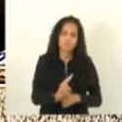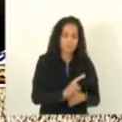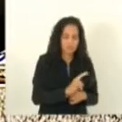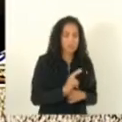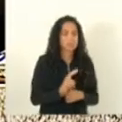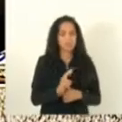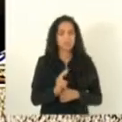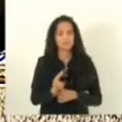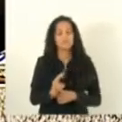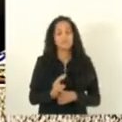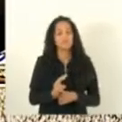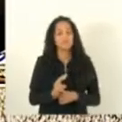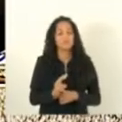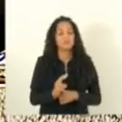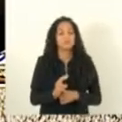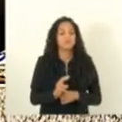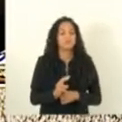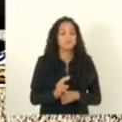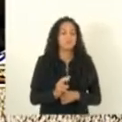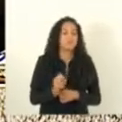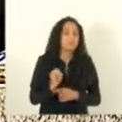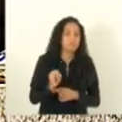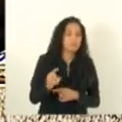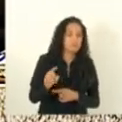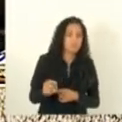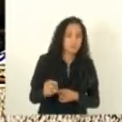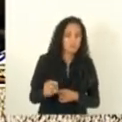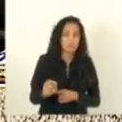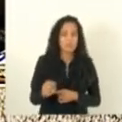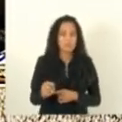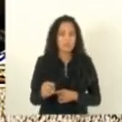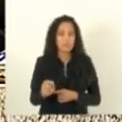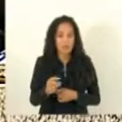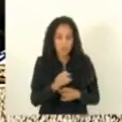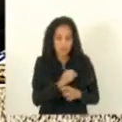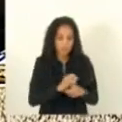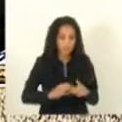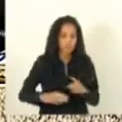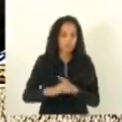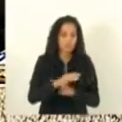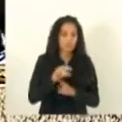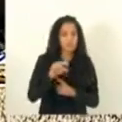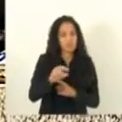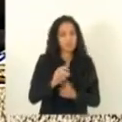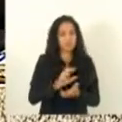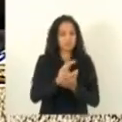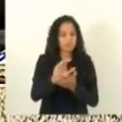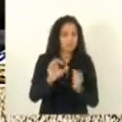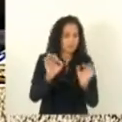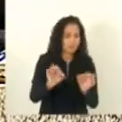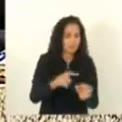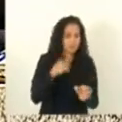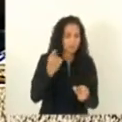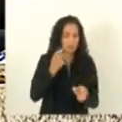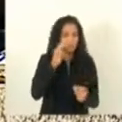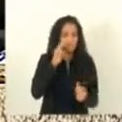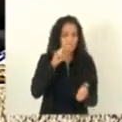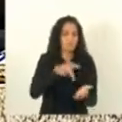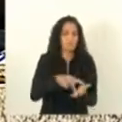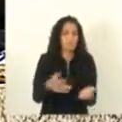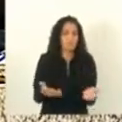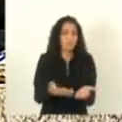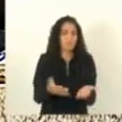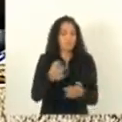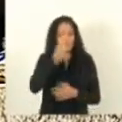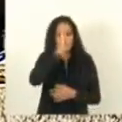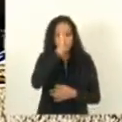Resta saber se está bem aplicado, se beneficiou sim a sociedade. Pela realidade que nós estamos vendo e vivenciando